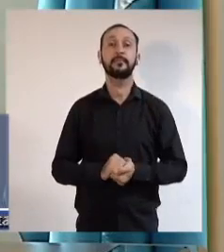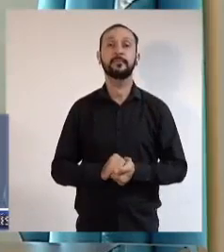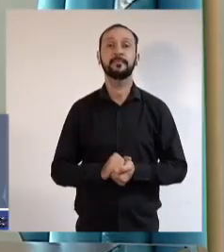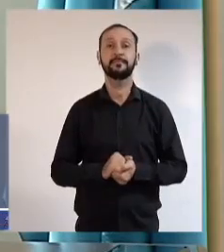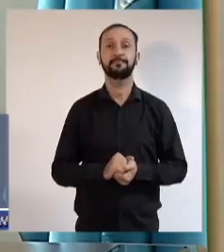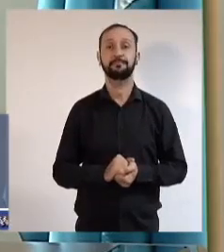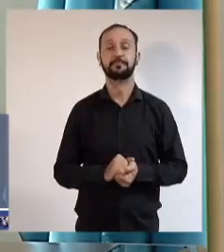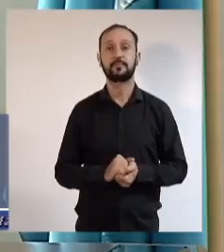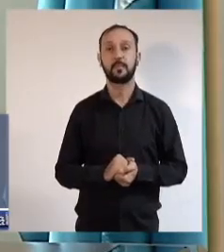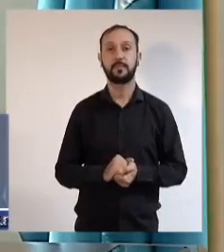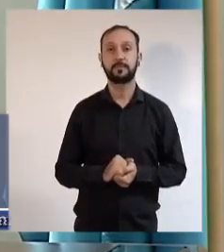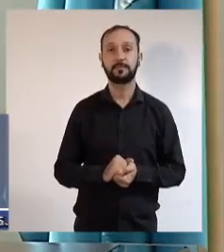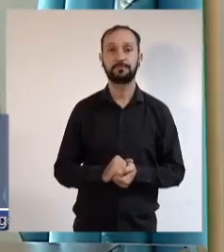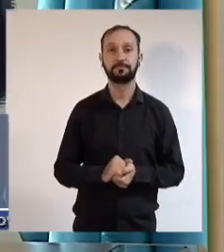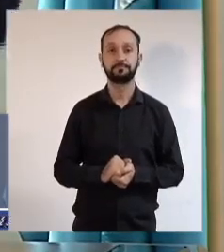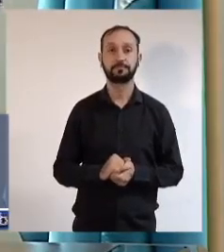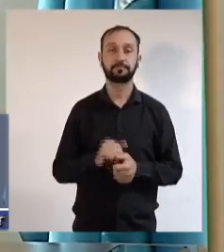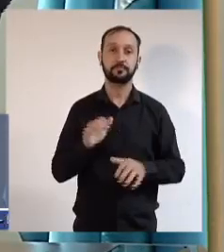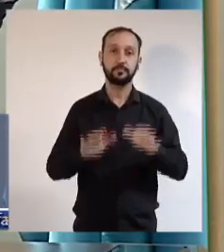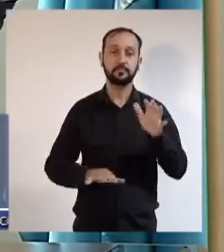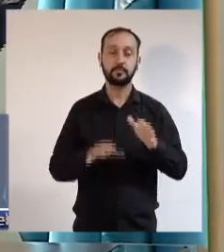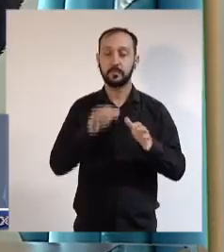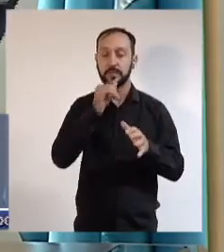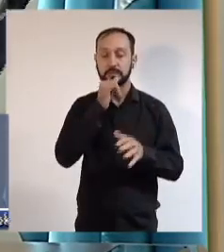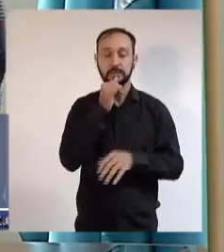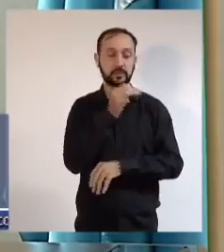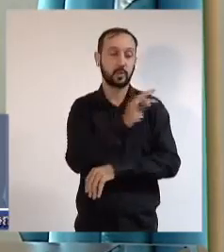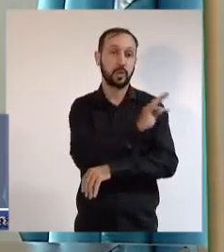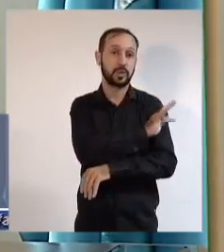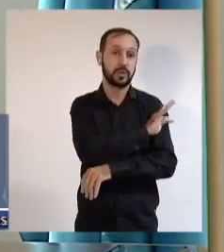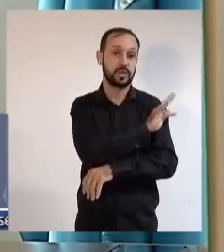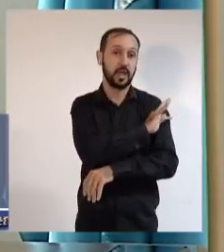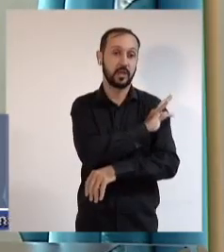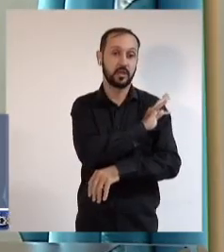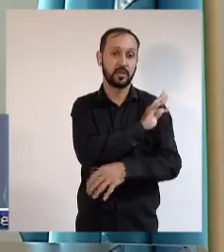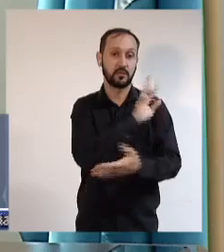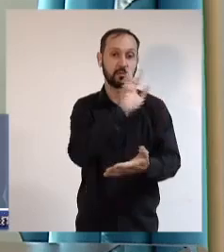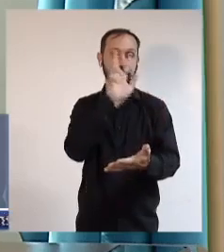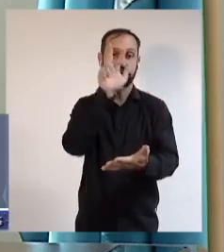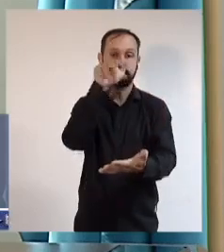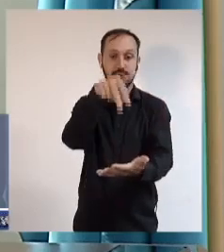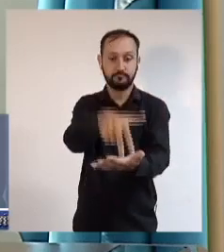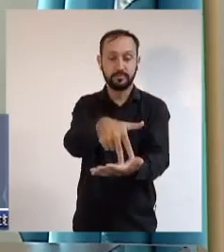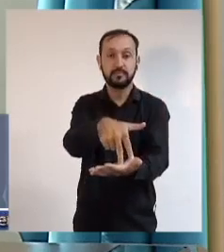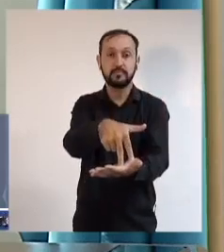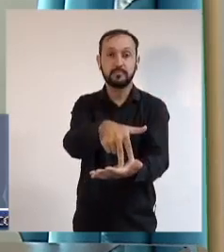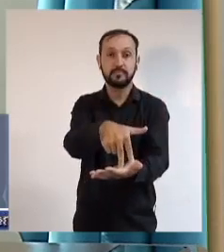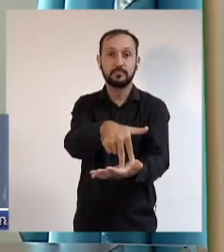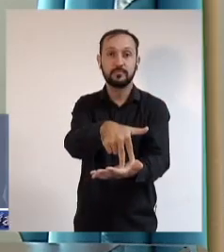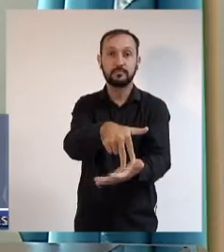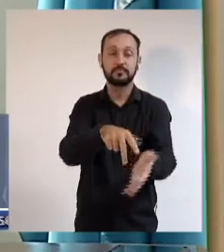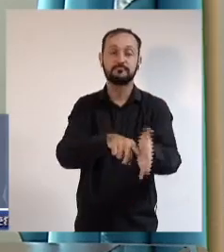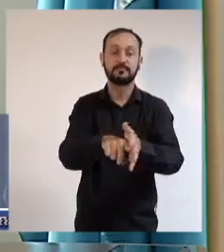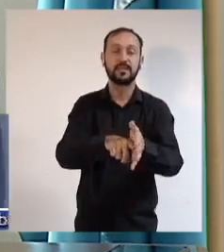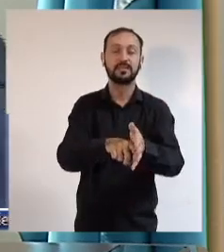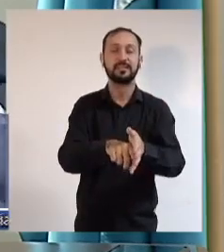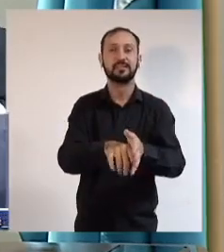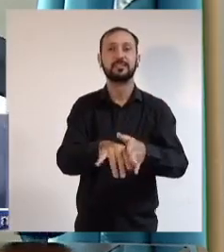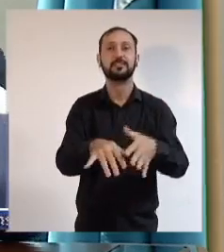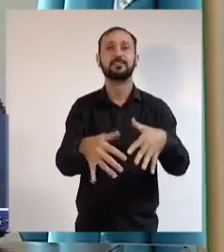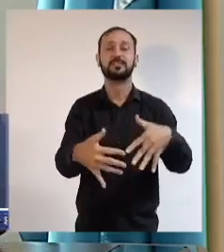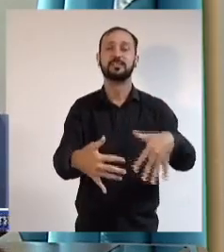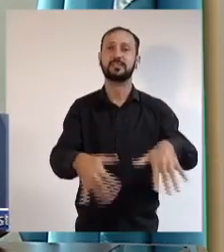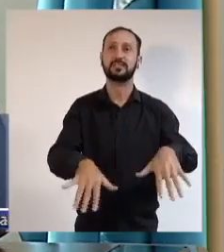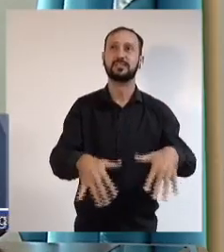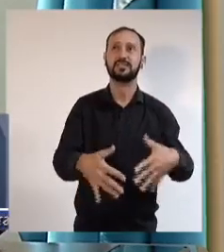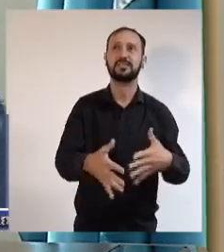muitas vezes o técnico que está lá na ponta ele tem uma certo receio de algumas